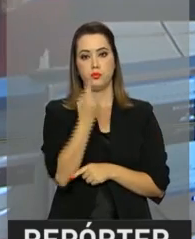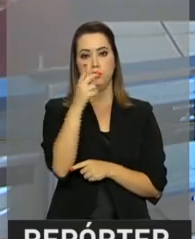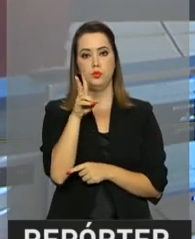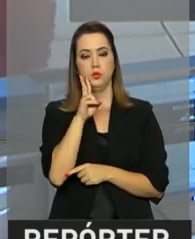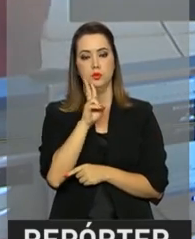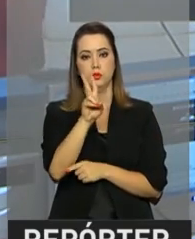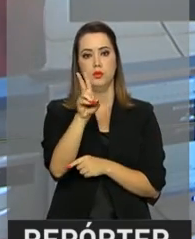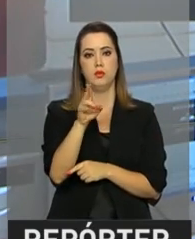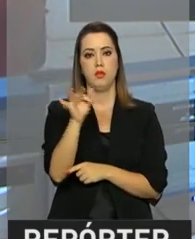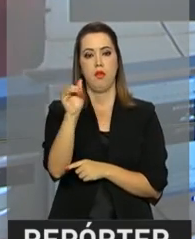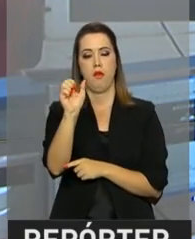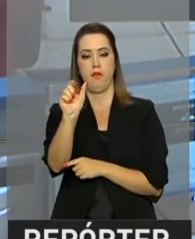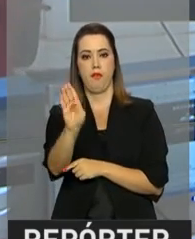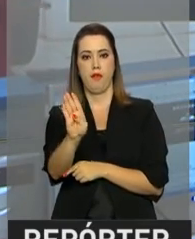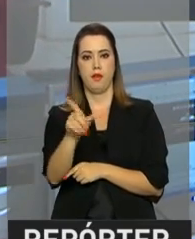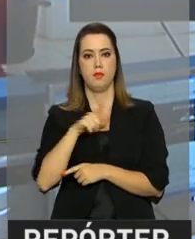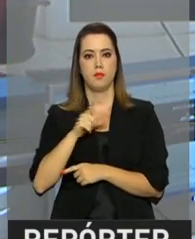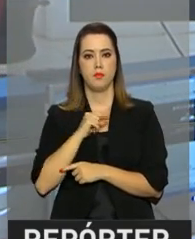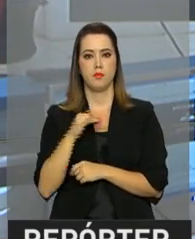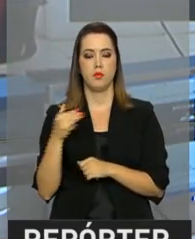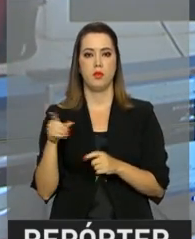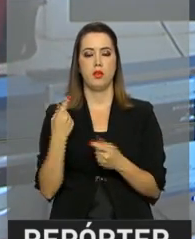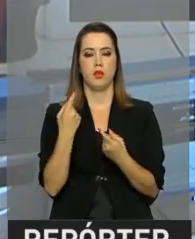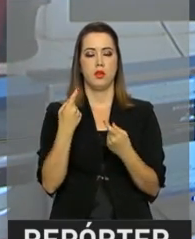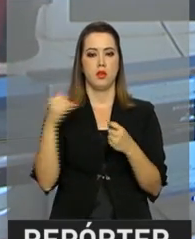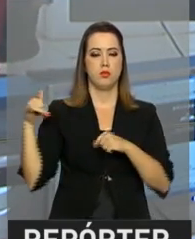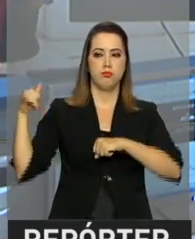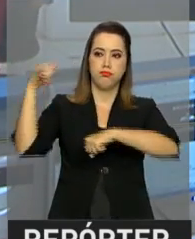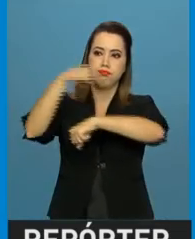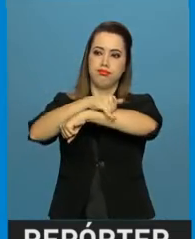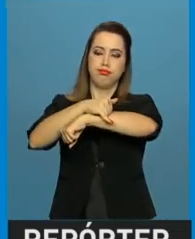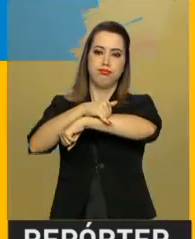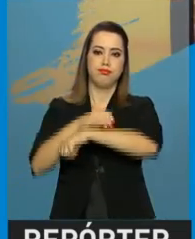da aeronáutica é a participação da Esquadrilha da Fumaça.